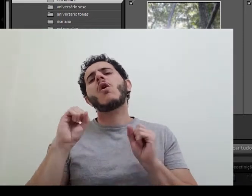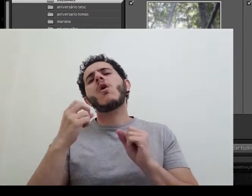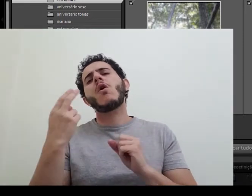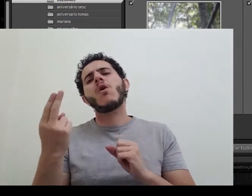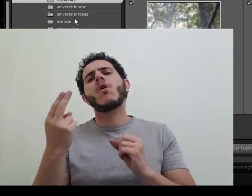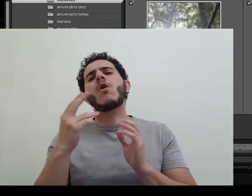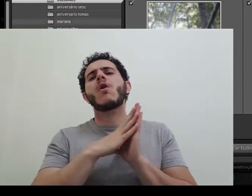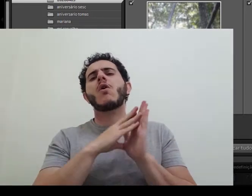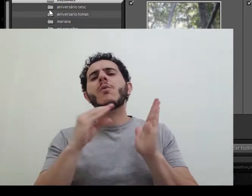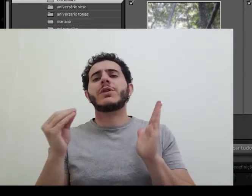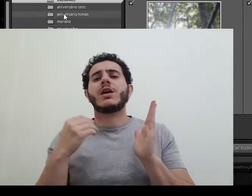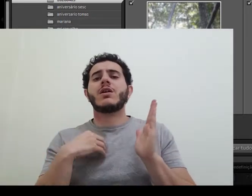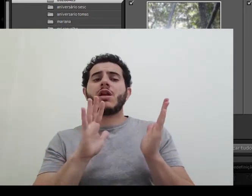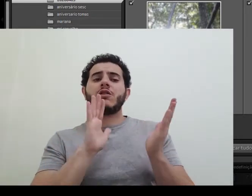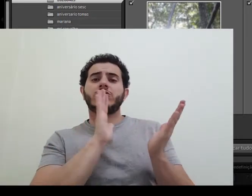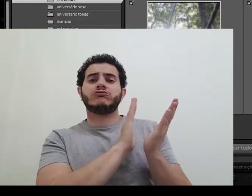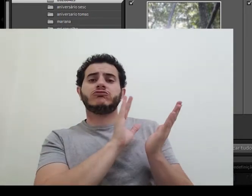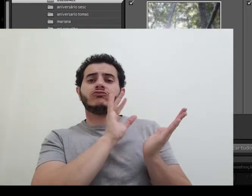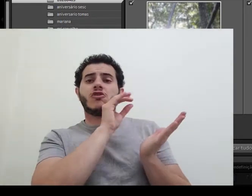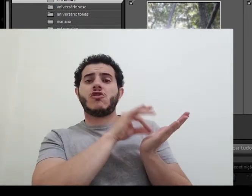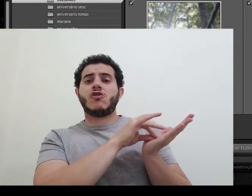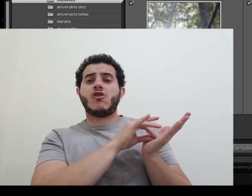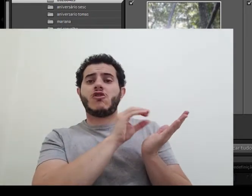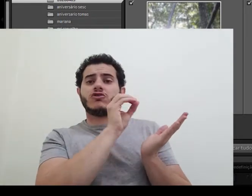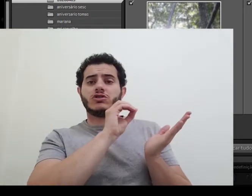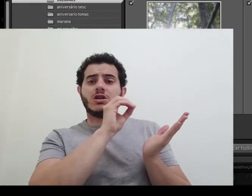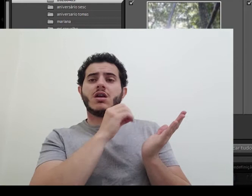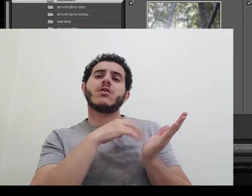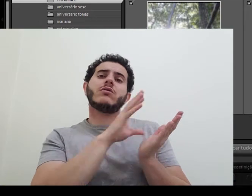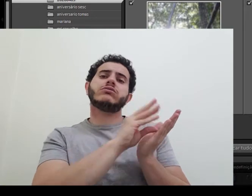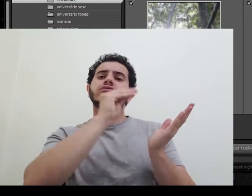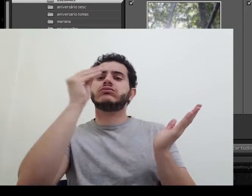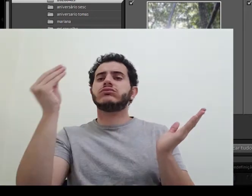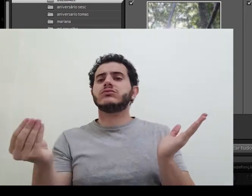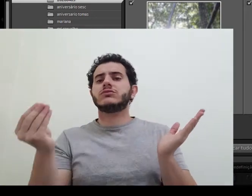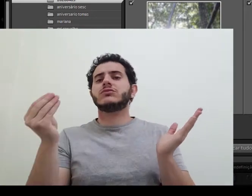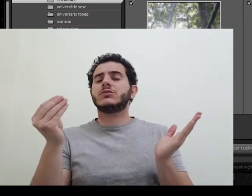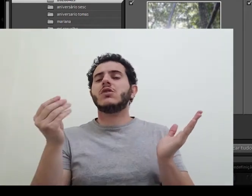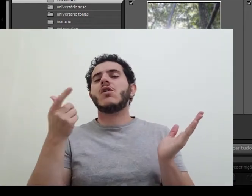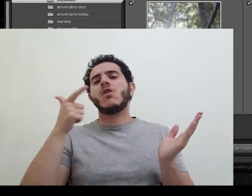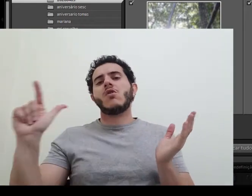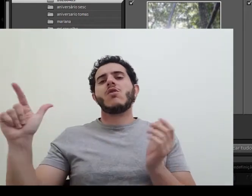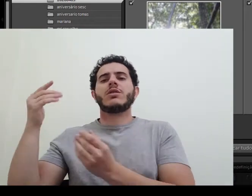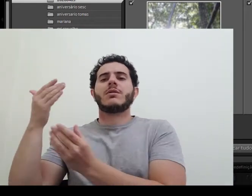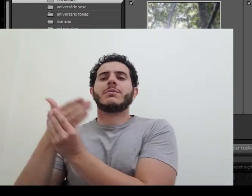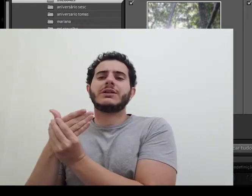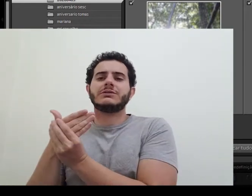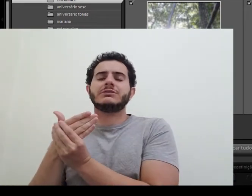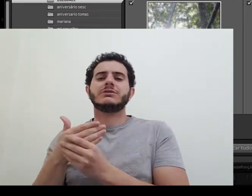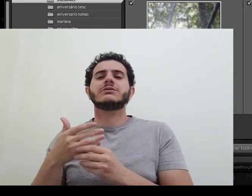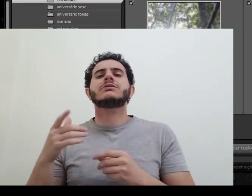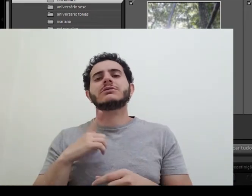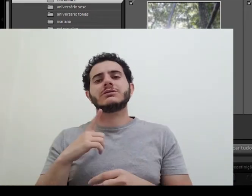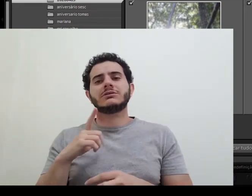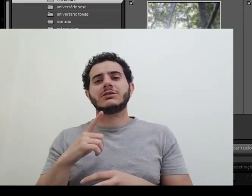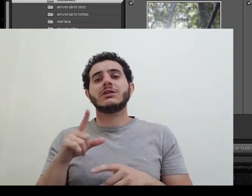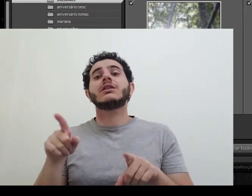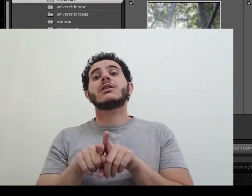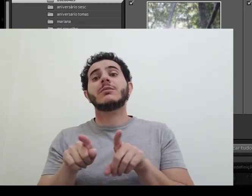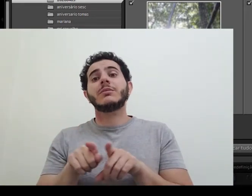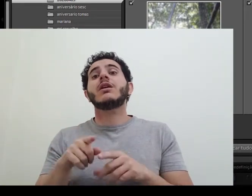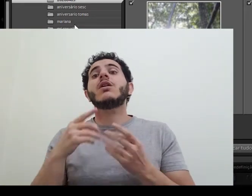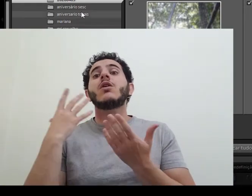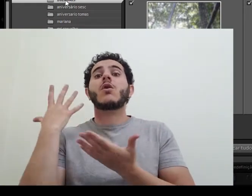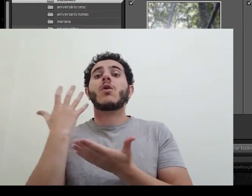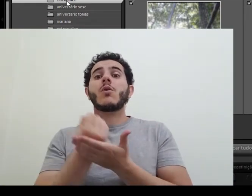também copiar, deixar o original aqui e fazer uma segunda cópia numa outra pasta que eu escolheria aqui. Tem mais uma opção que chama copiar